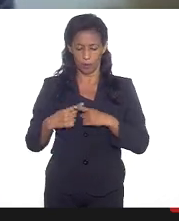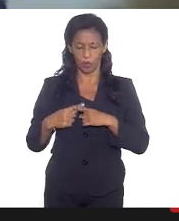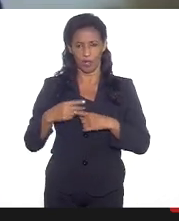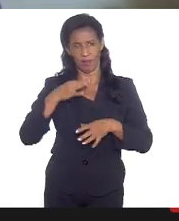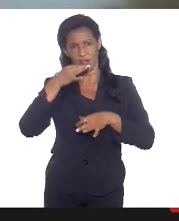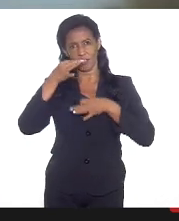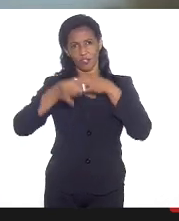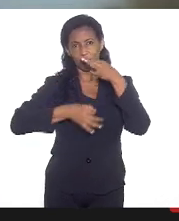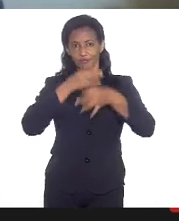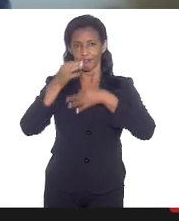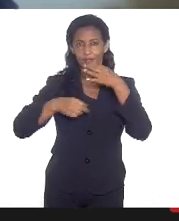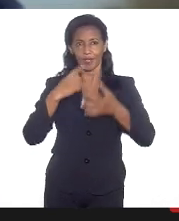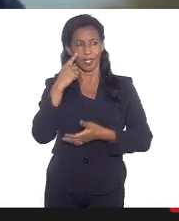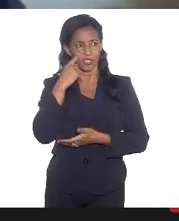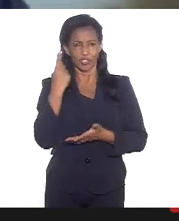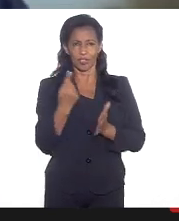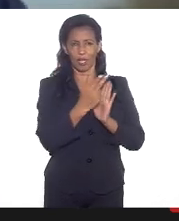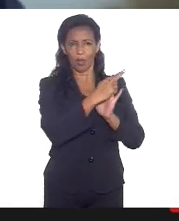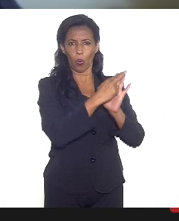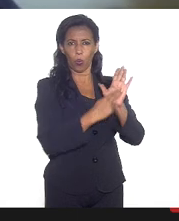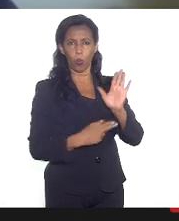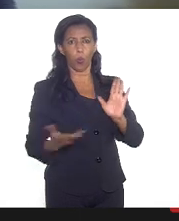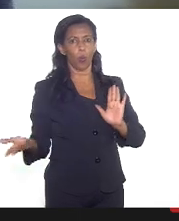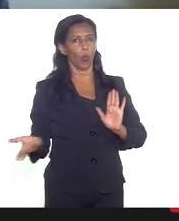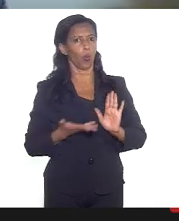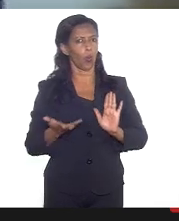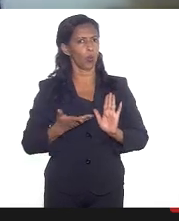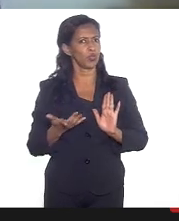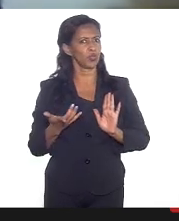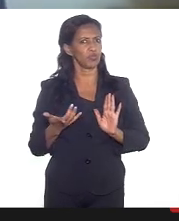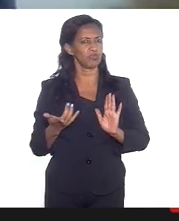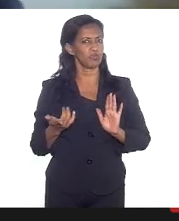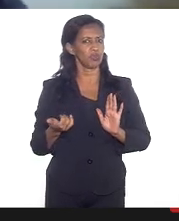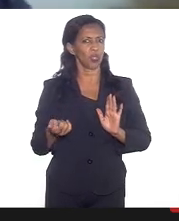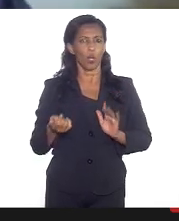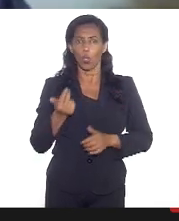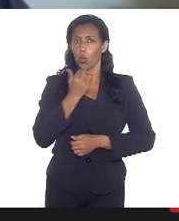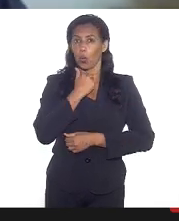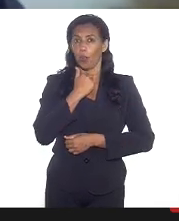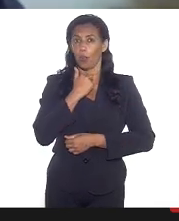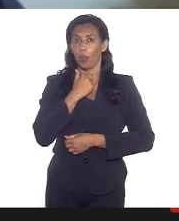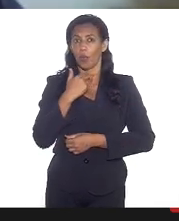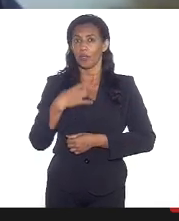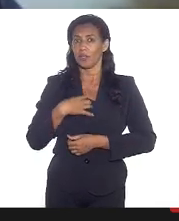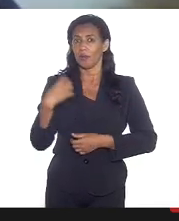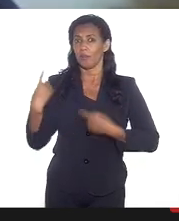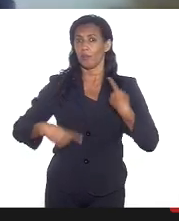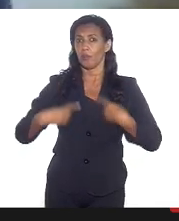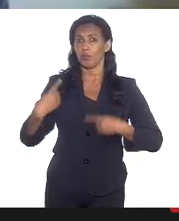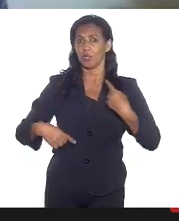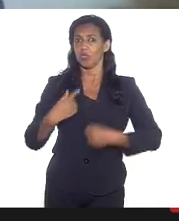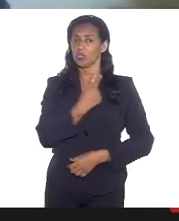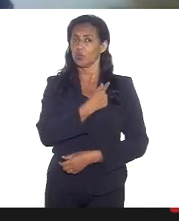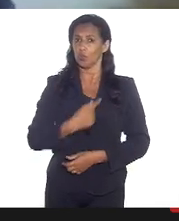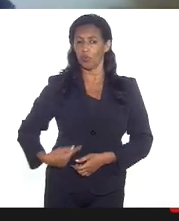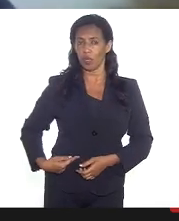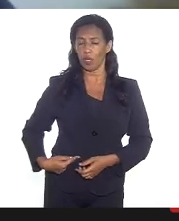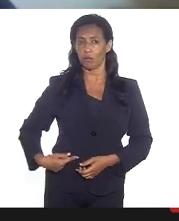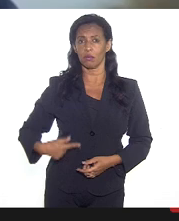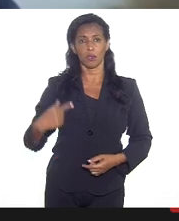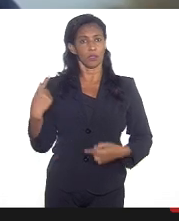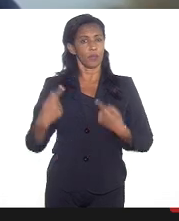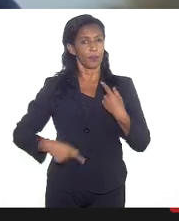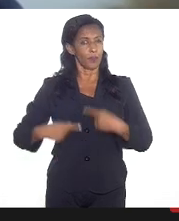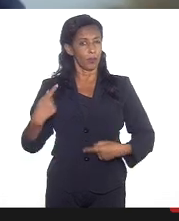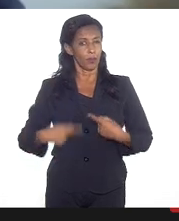questões que nós estamos levantando aqui não deviam e nem podem ser políticas de governo. Tem que ser políticas